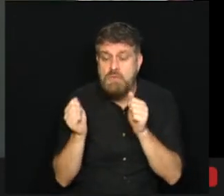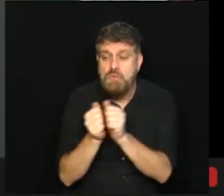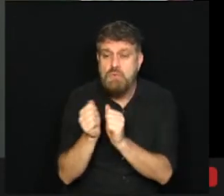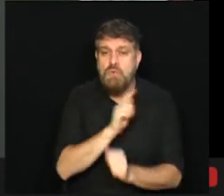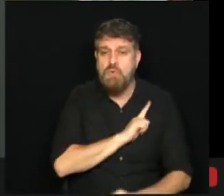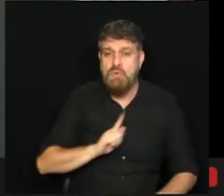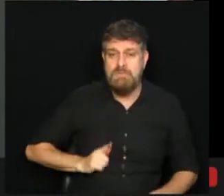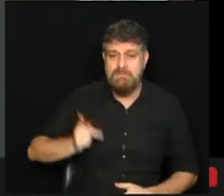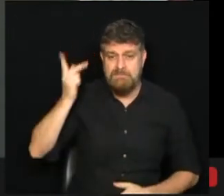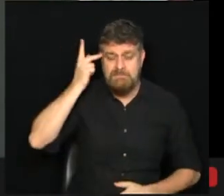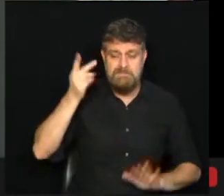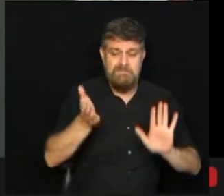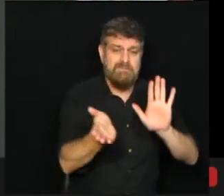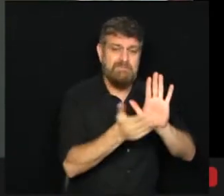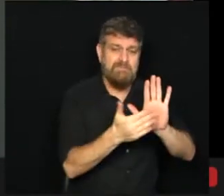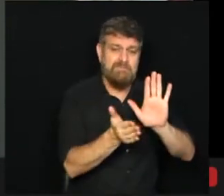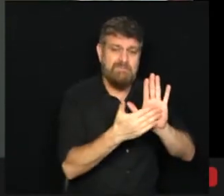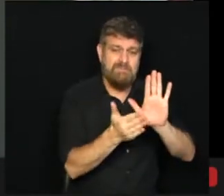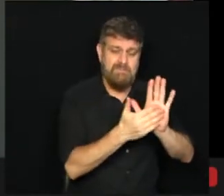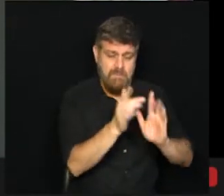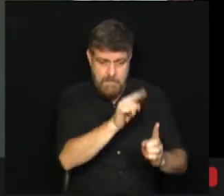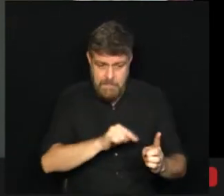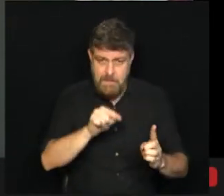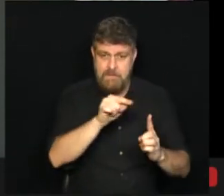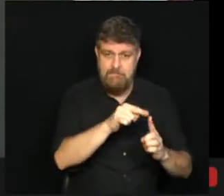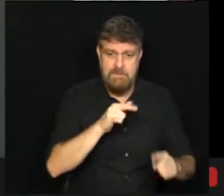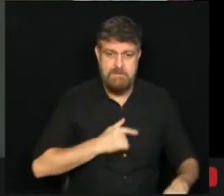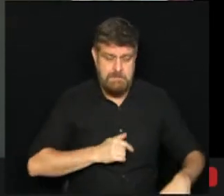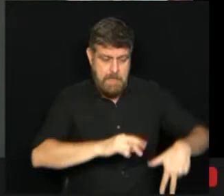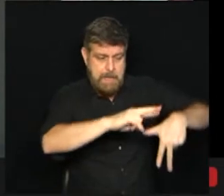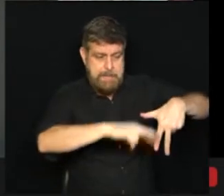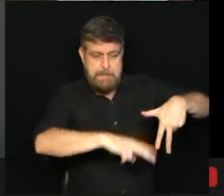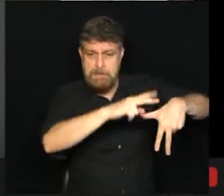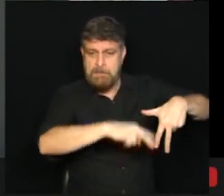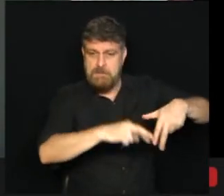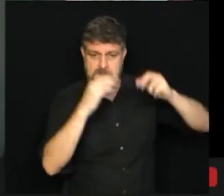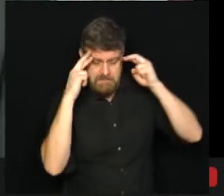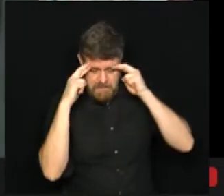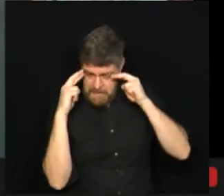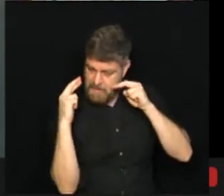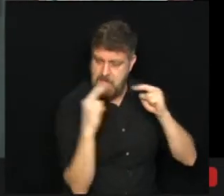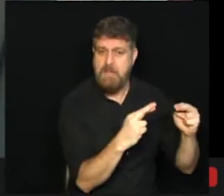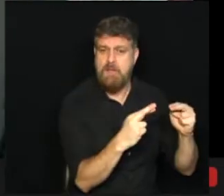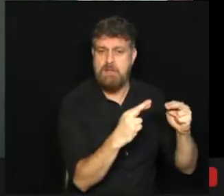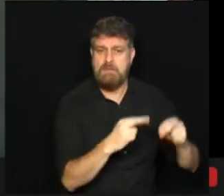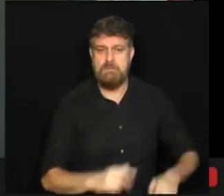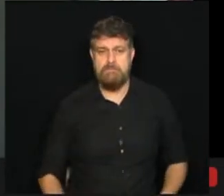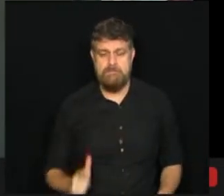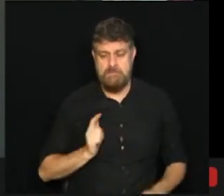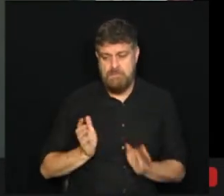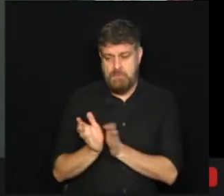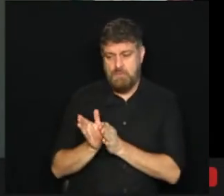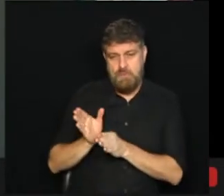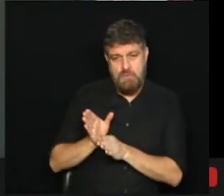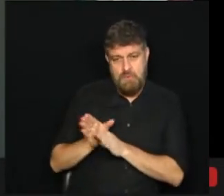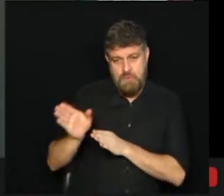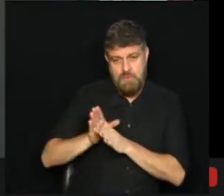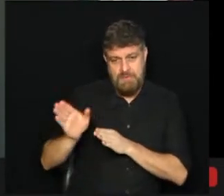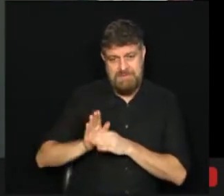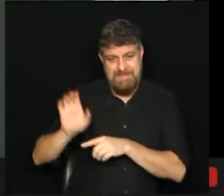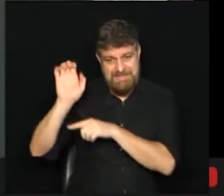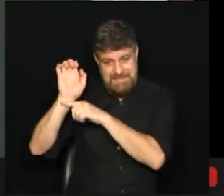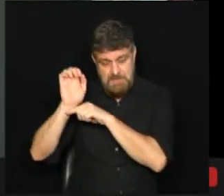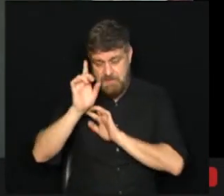seja propositivo na direção do respeito às diferenças sexuais e de gênero. Nós temos no CONDEP, no Conselho Estadual de